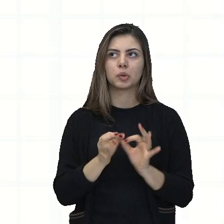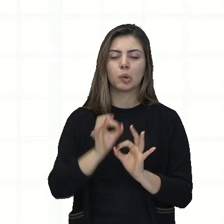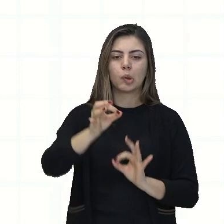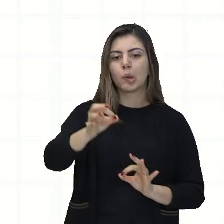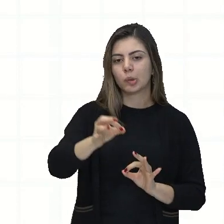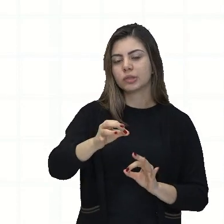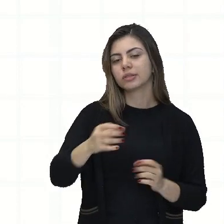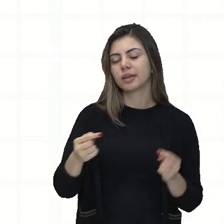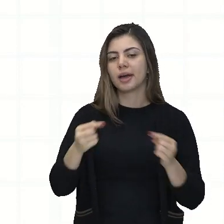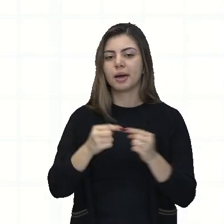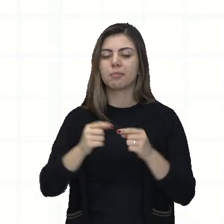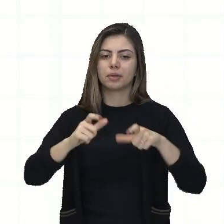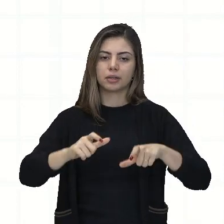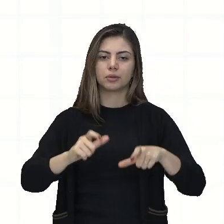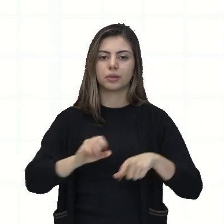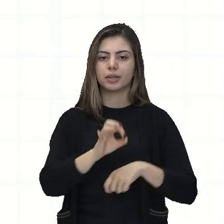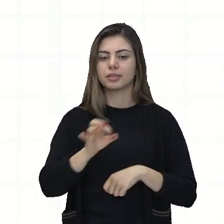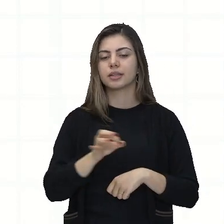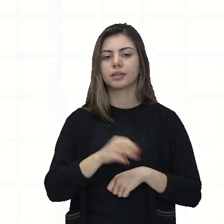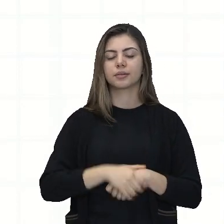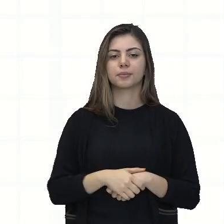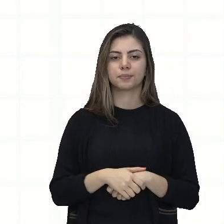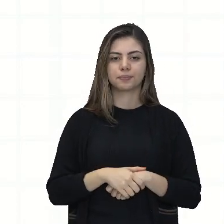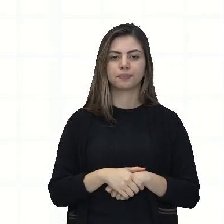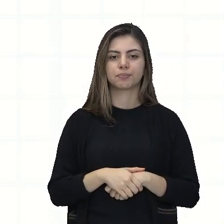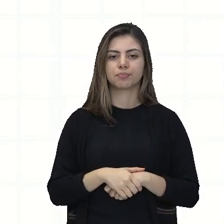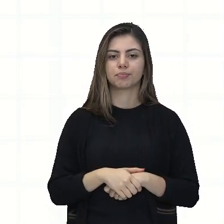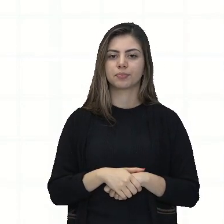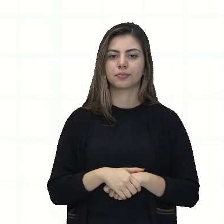indicam lugar. Perfeito?